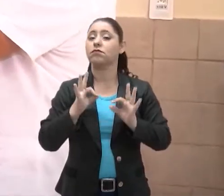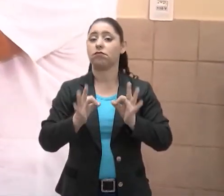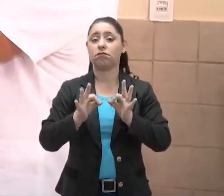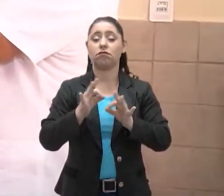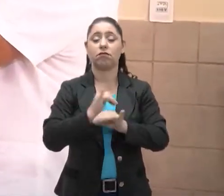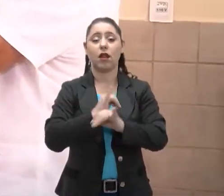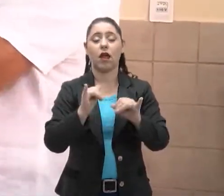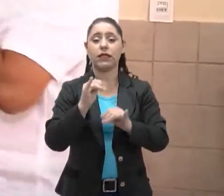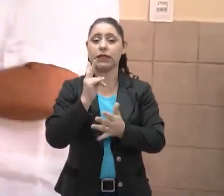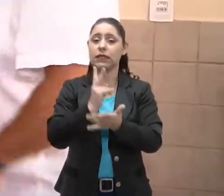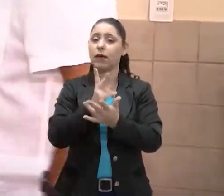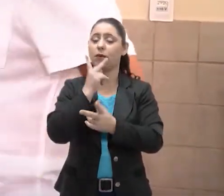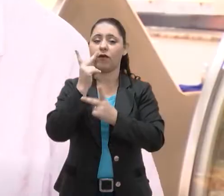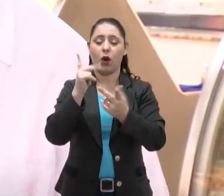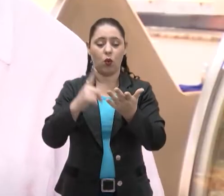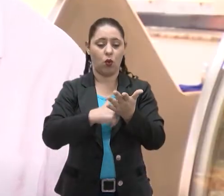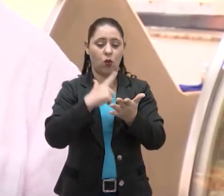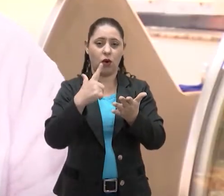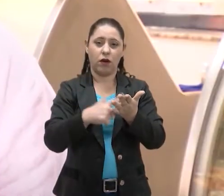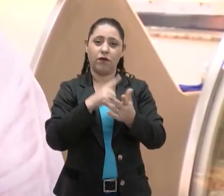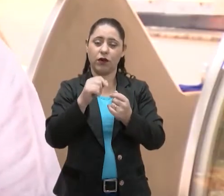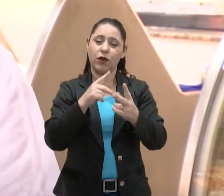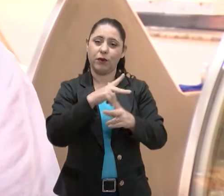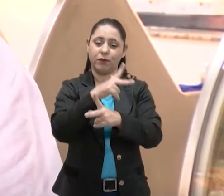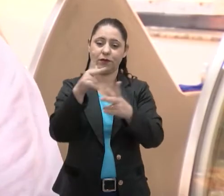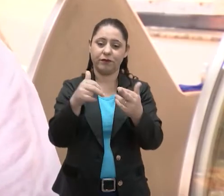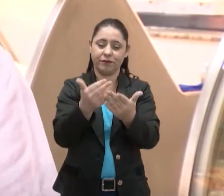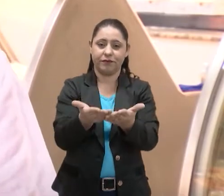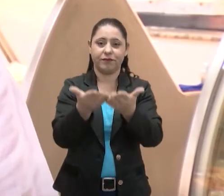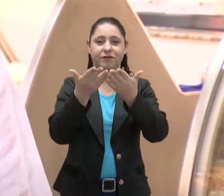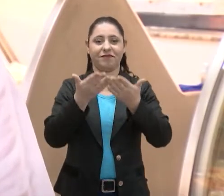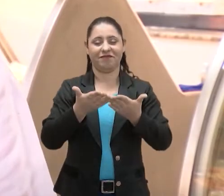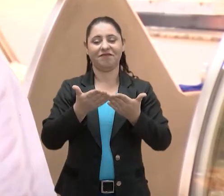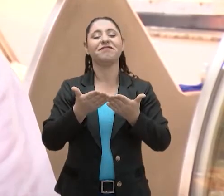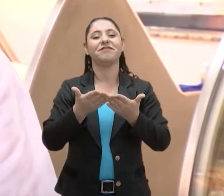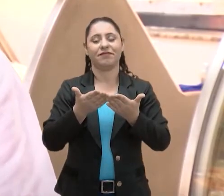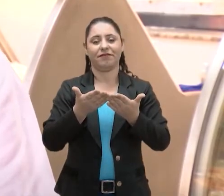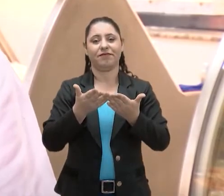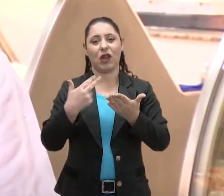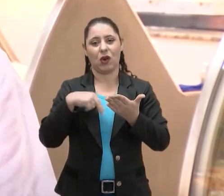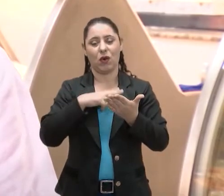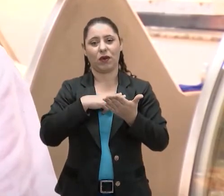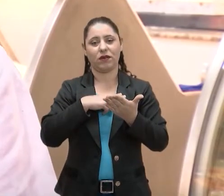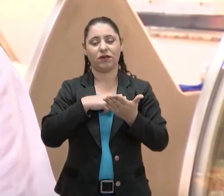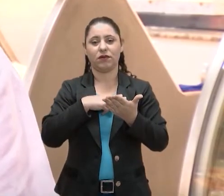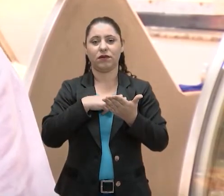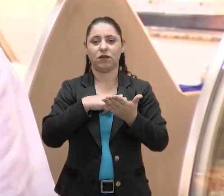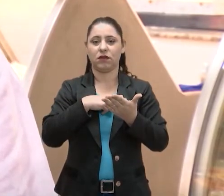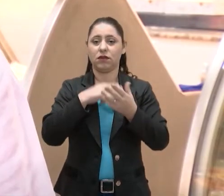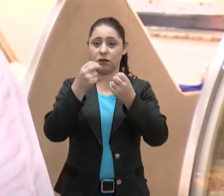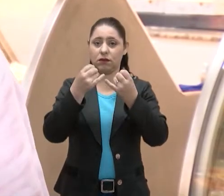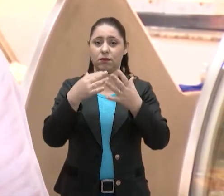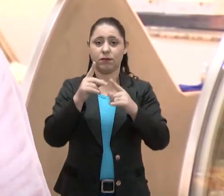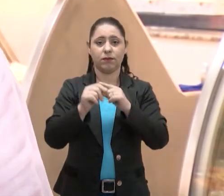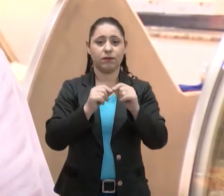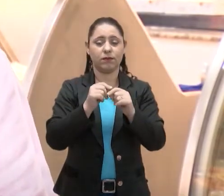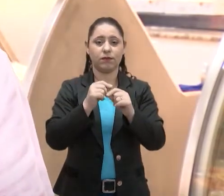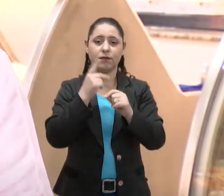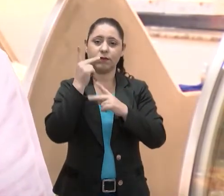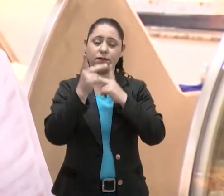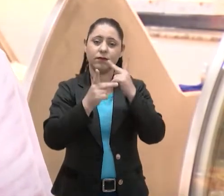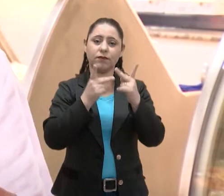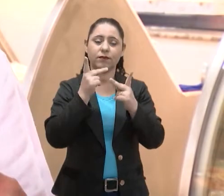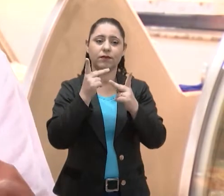Eu sempre digo que esse livro, na verdade, foi um presente, né, que a gente ganhou. Eu comentei que